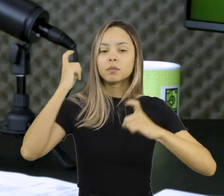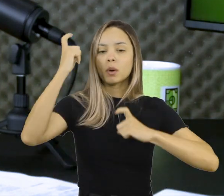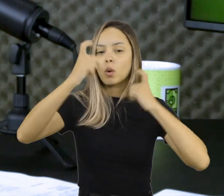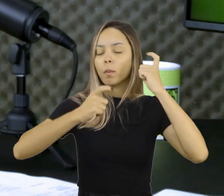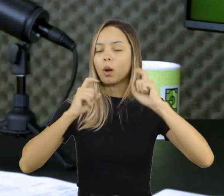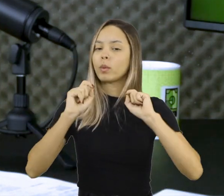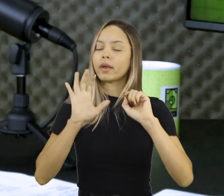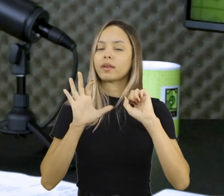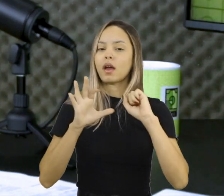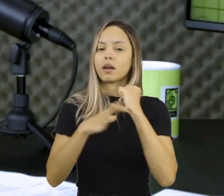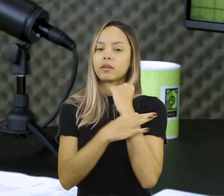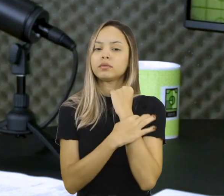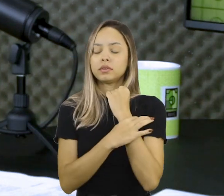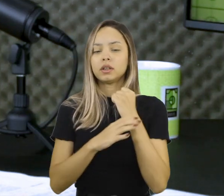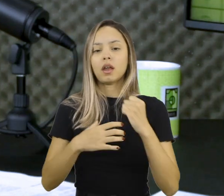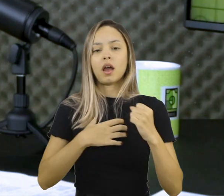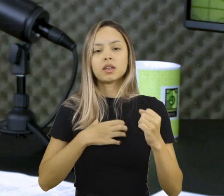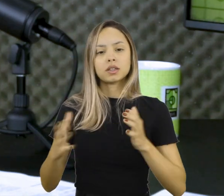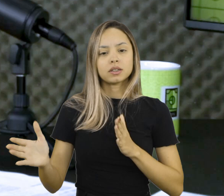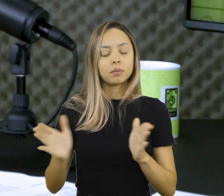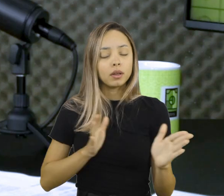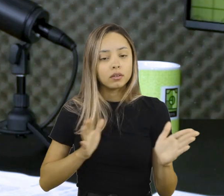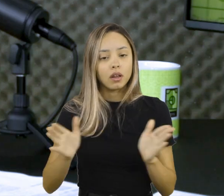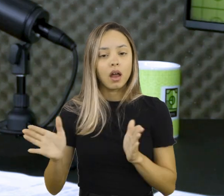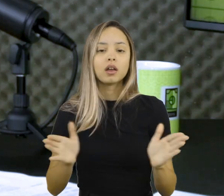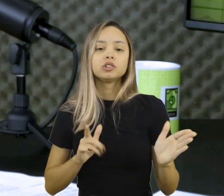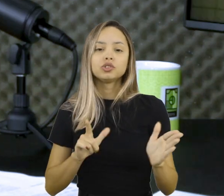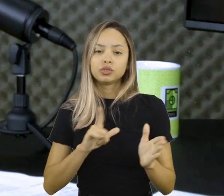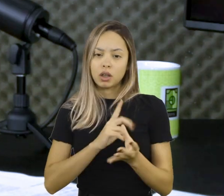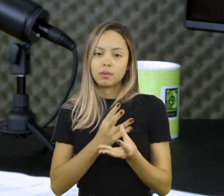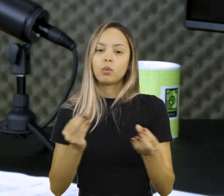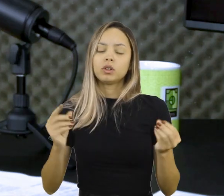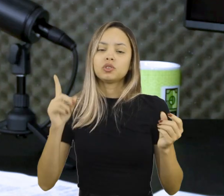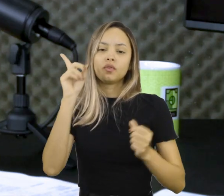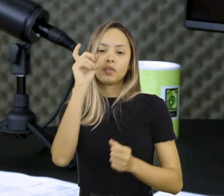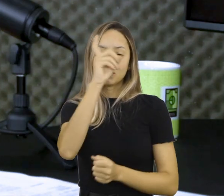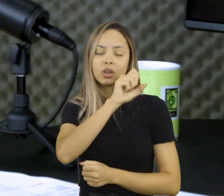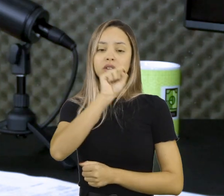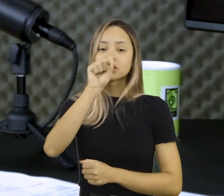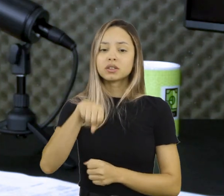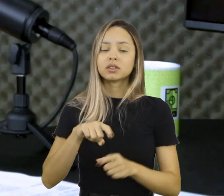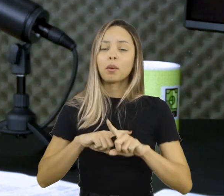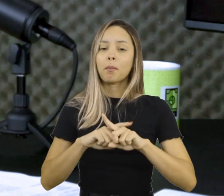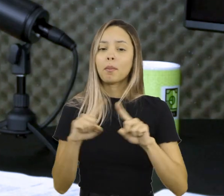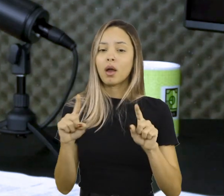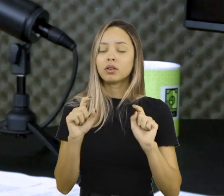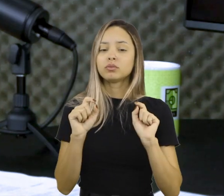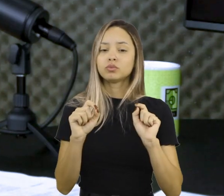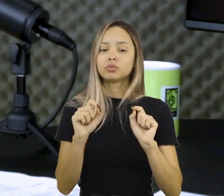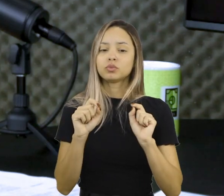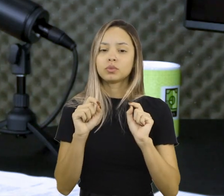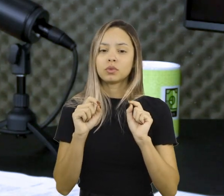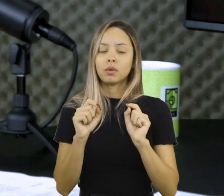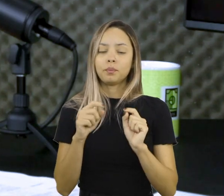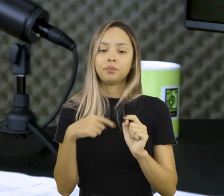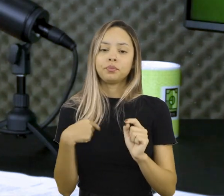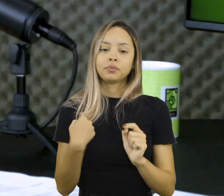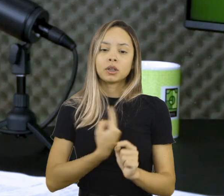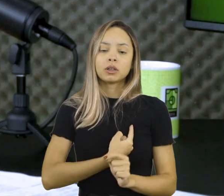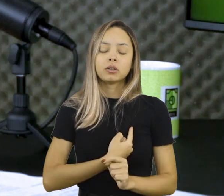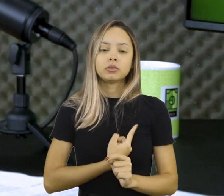essa acessibilidade a gente encontra ainda muita dificuldade mas por incrível que pareça a gente ainda tá sendo